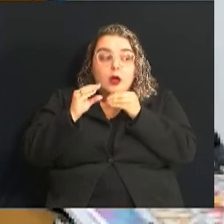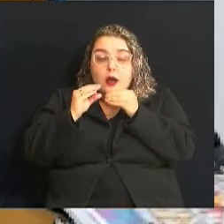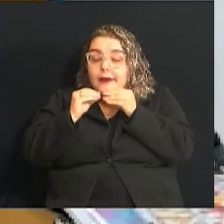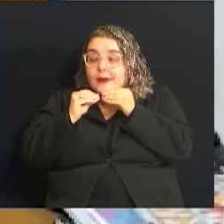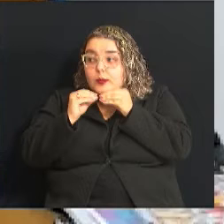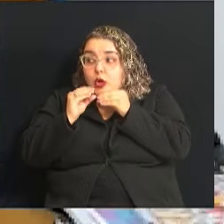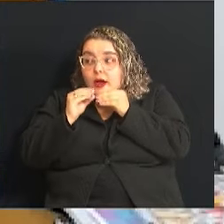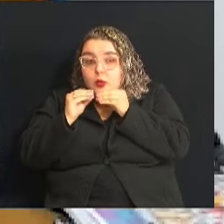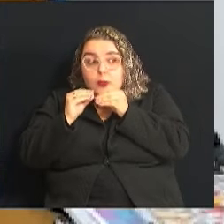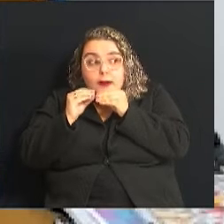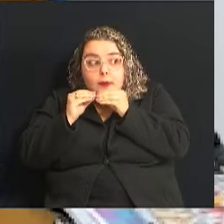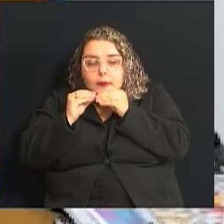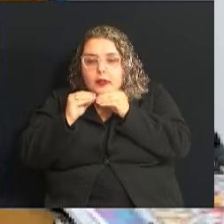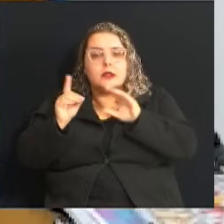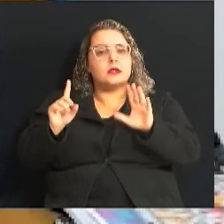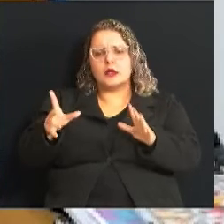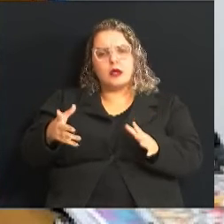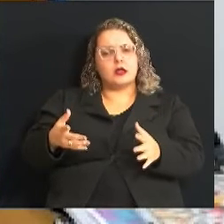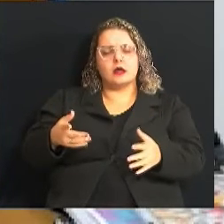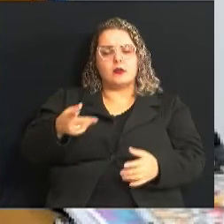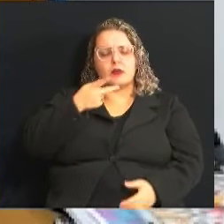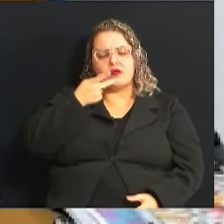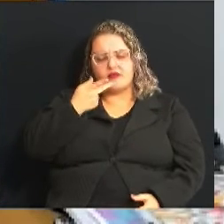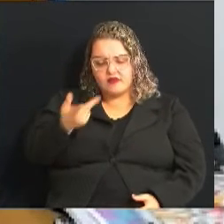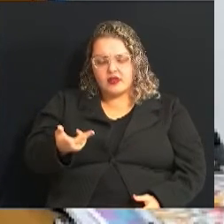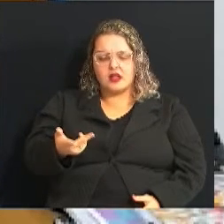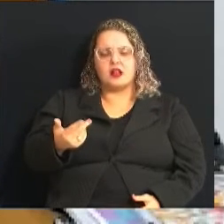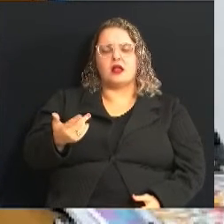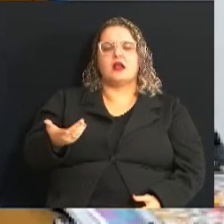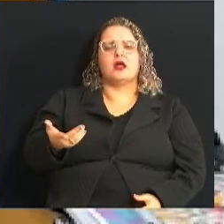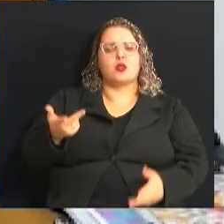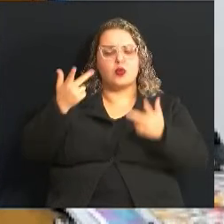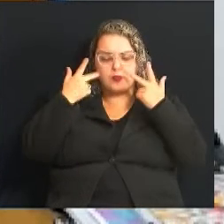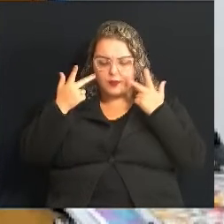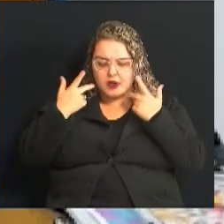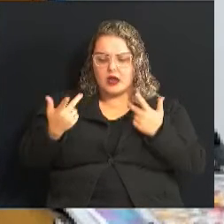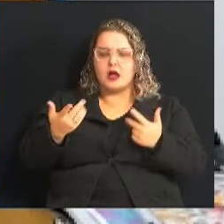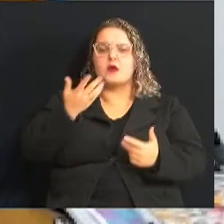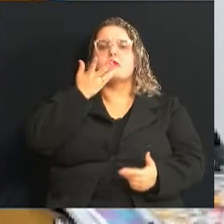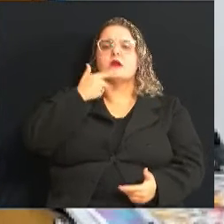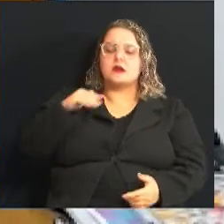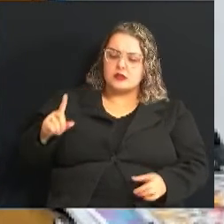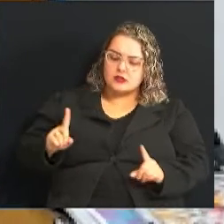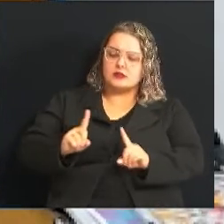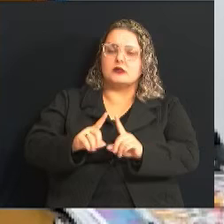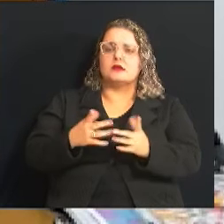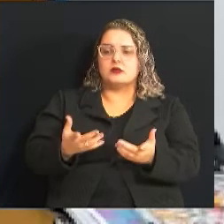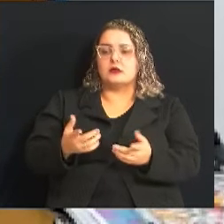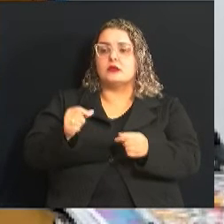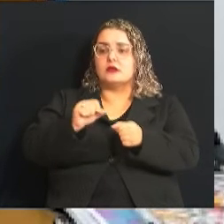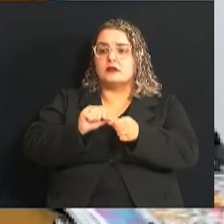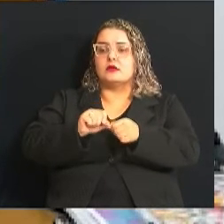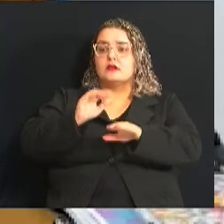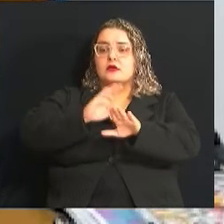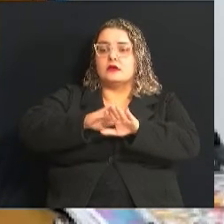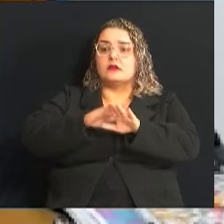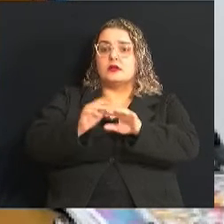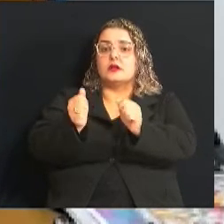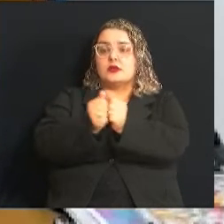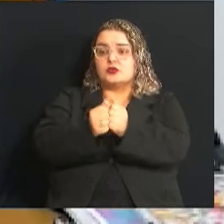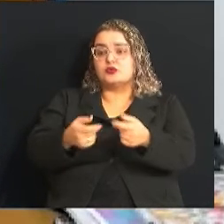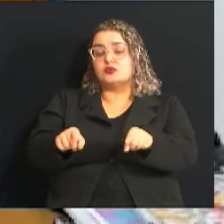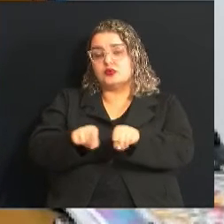Então, não, é poder incluir, fazer parte, o que é importante. E poder fazer atividades juntos